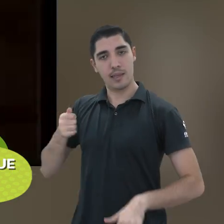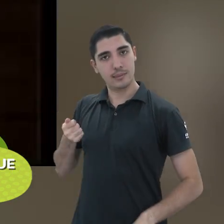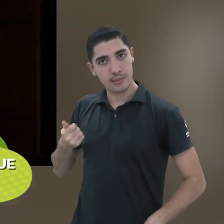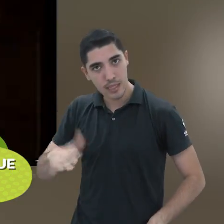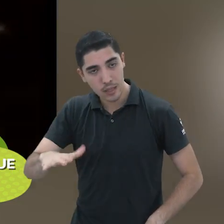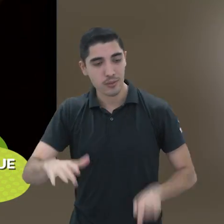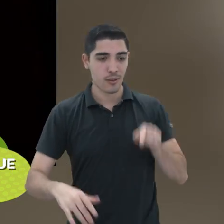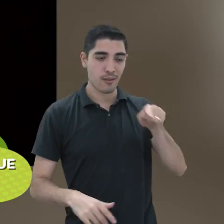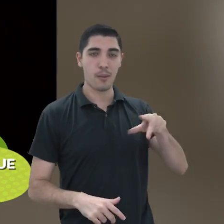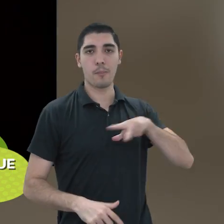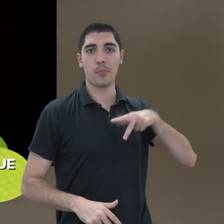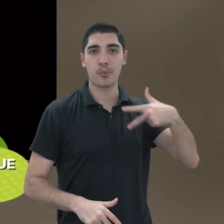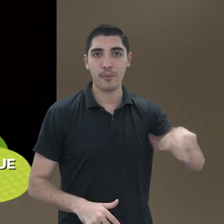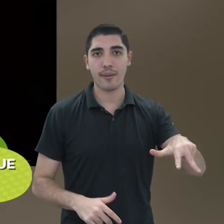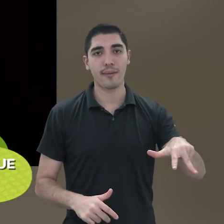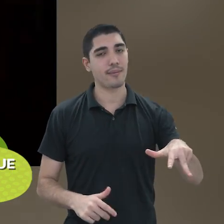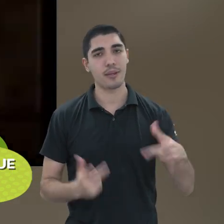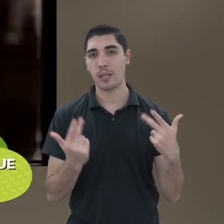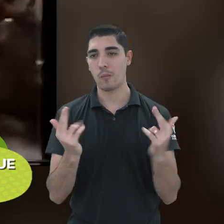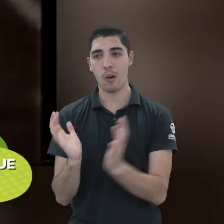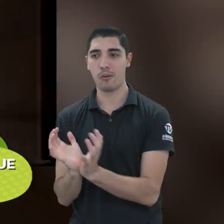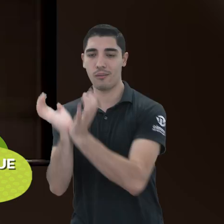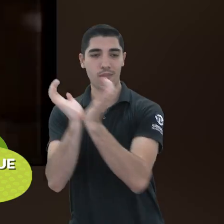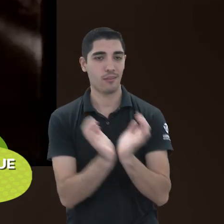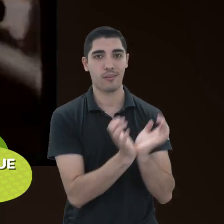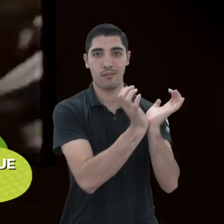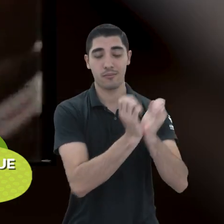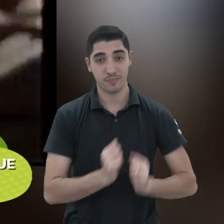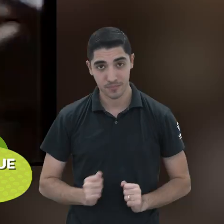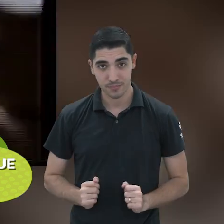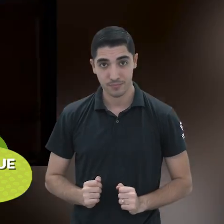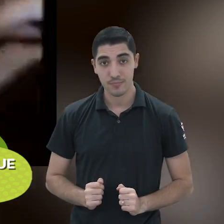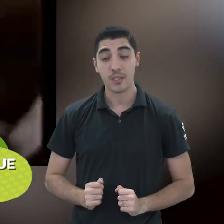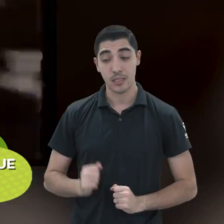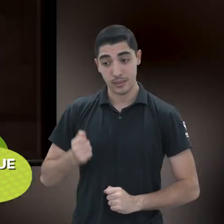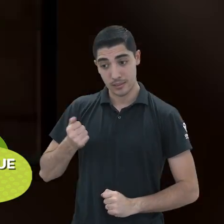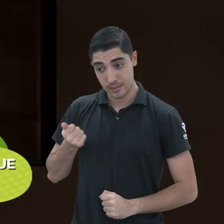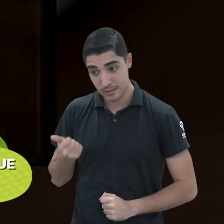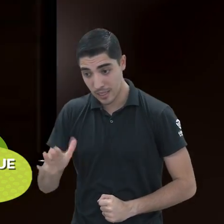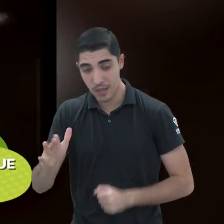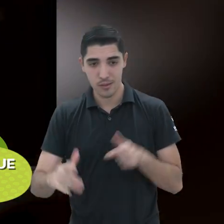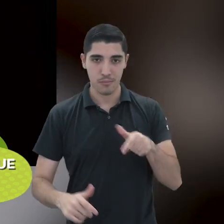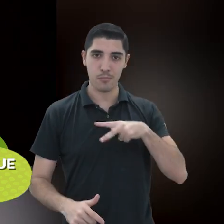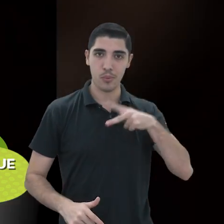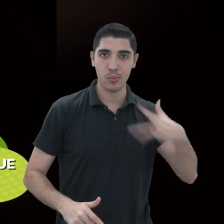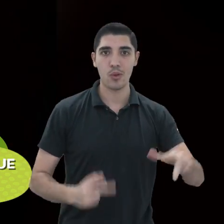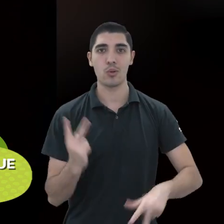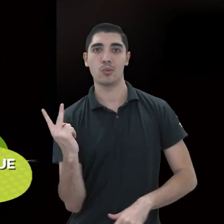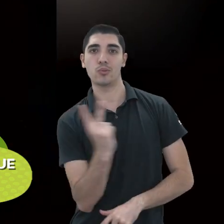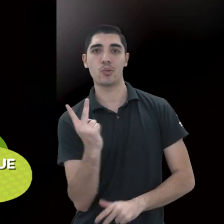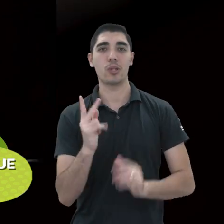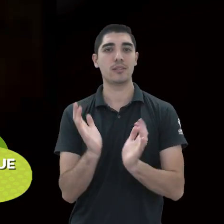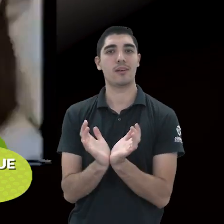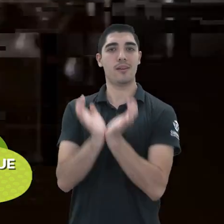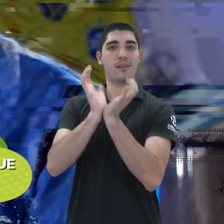da Baixada Santista e o time do Canindé. Santos e Portuguesa, campeões de 73.